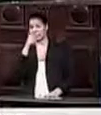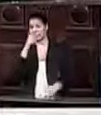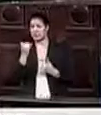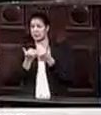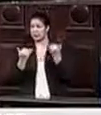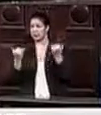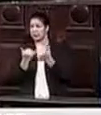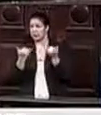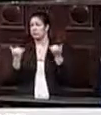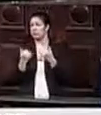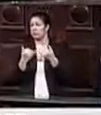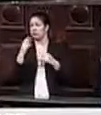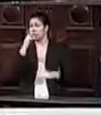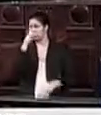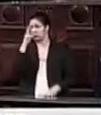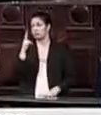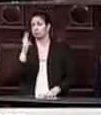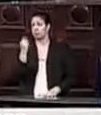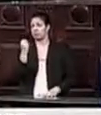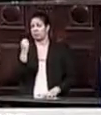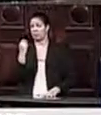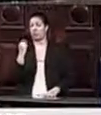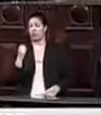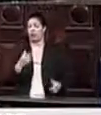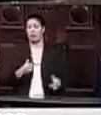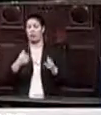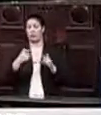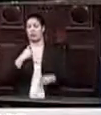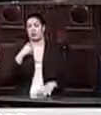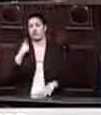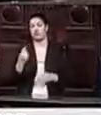semelhança muito grande com armas de fogo